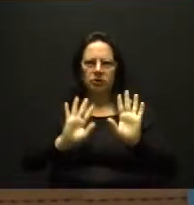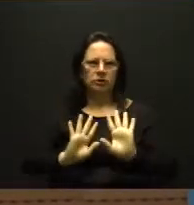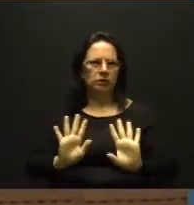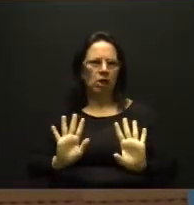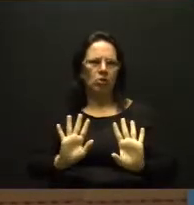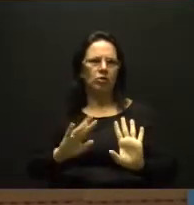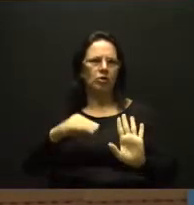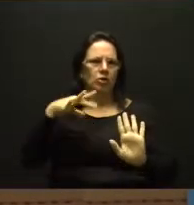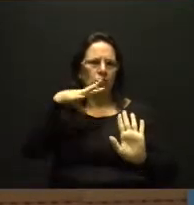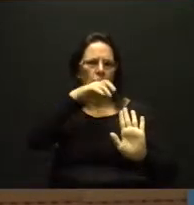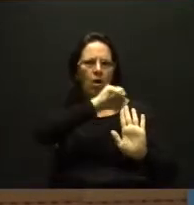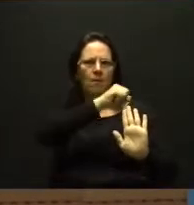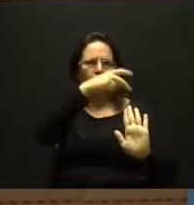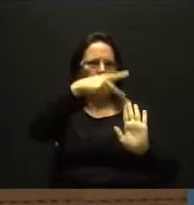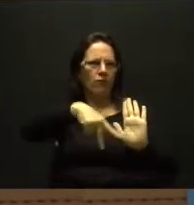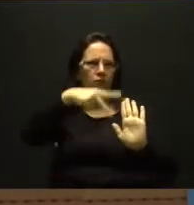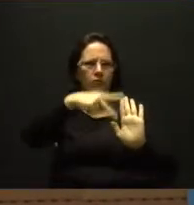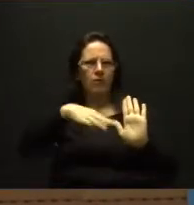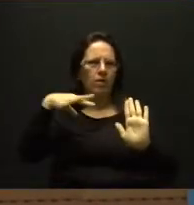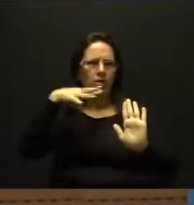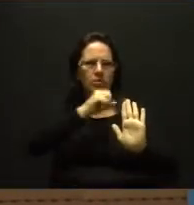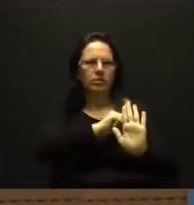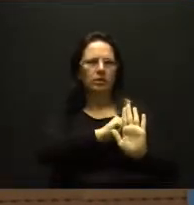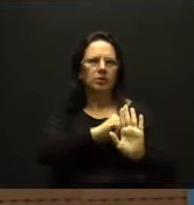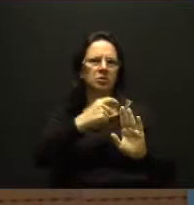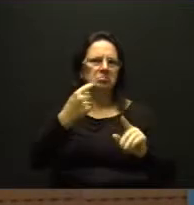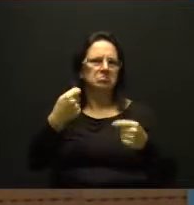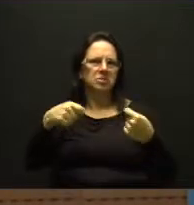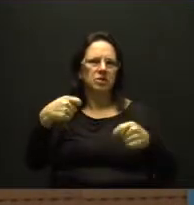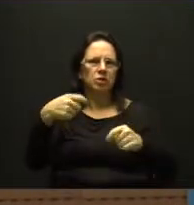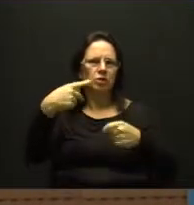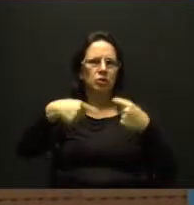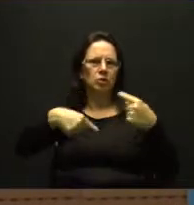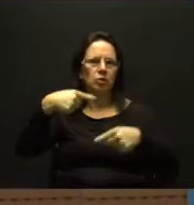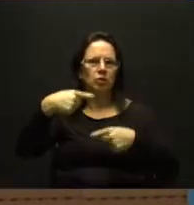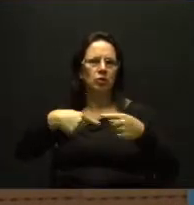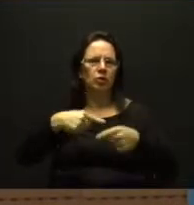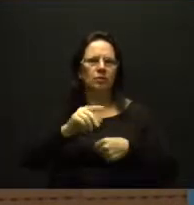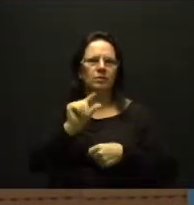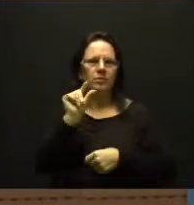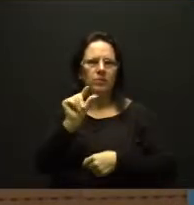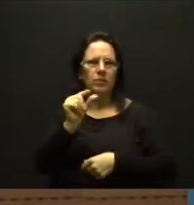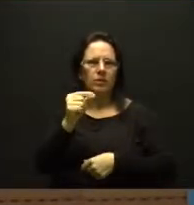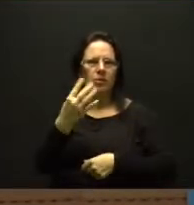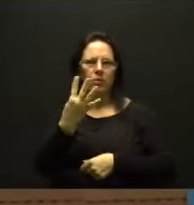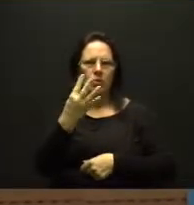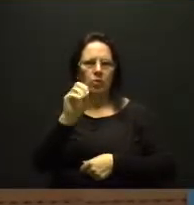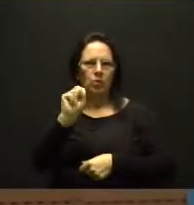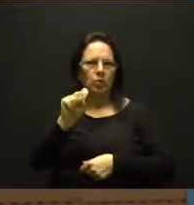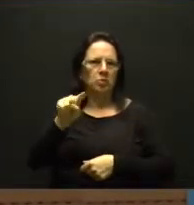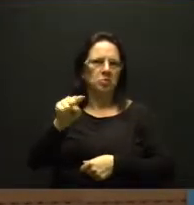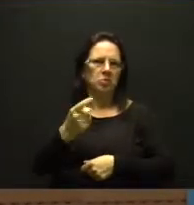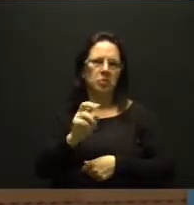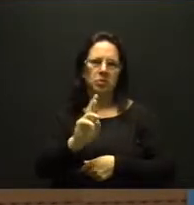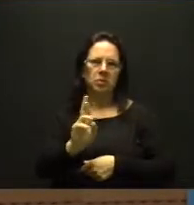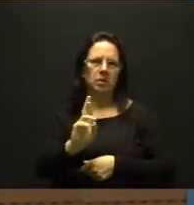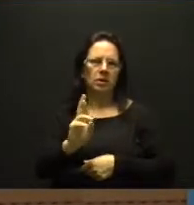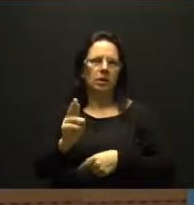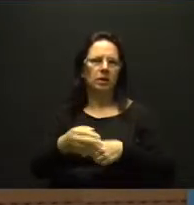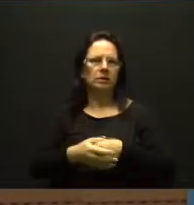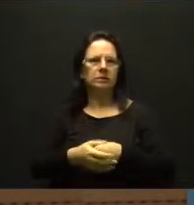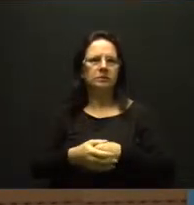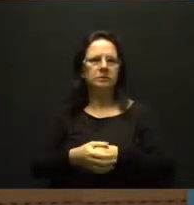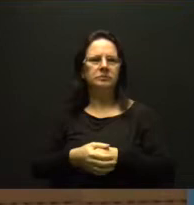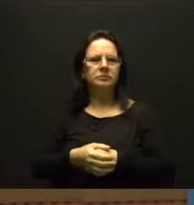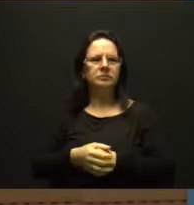aprovadas por todos os vereadores porque não tenho que discutir a gente sabe que é muito pouco eo valor que viesse aqui se fosse 50 mil reais